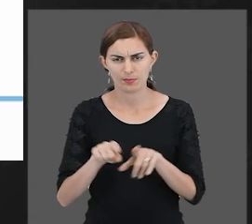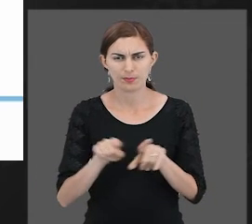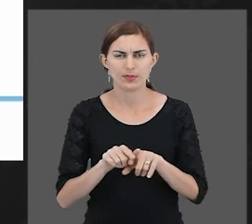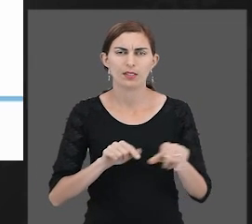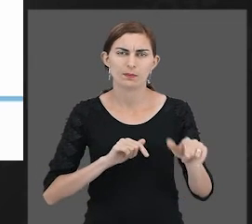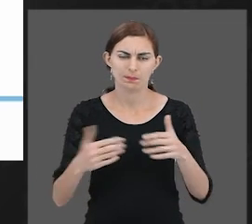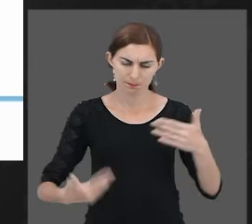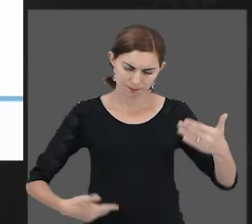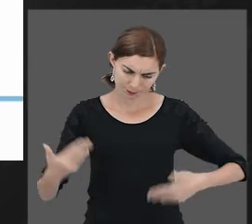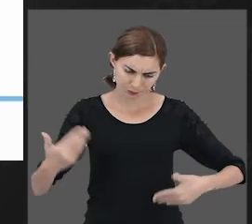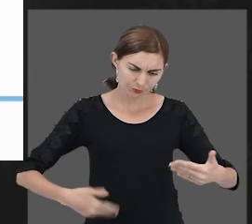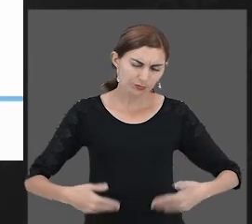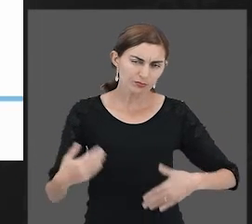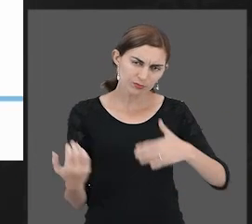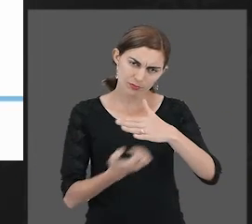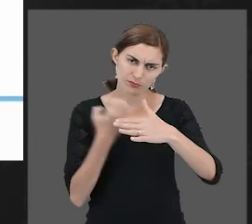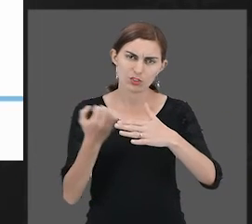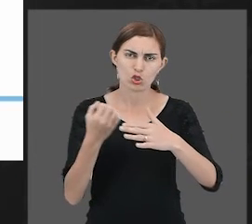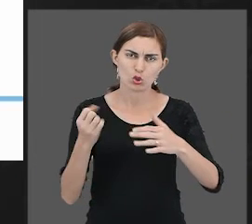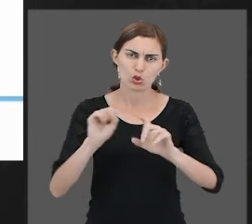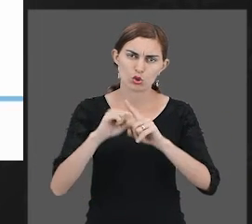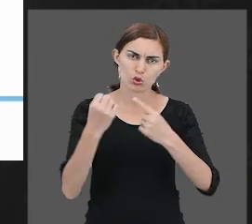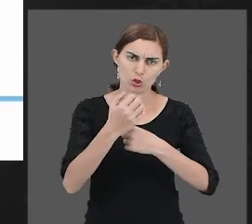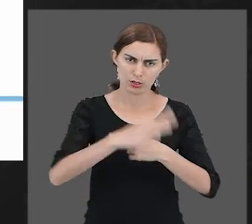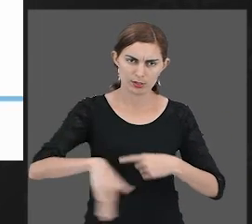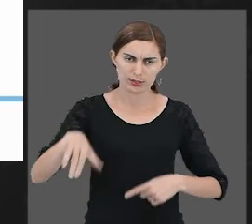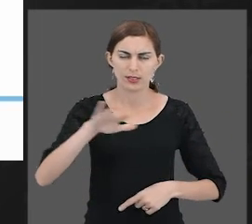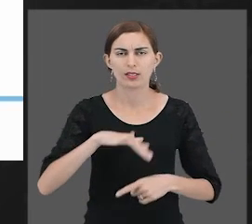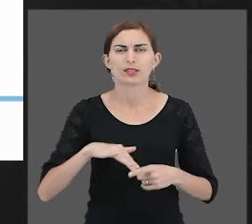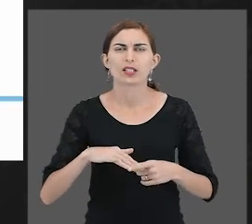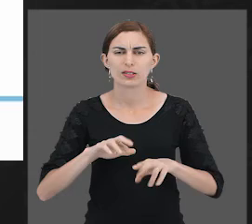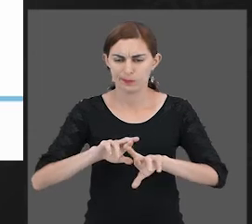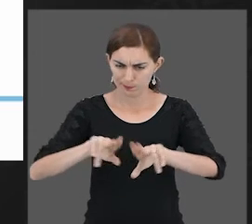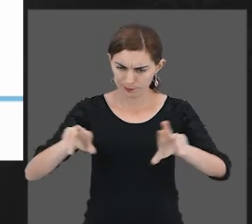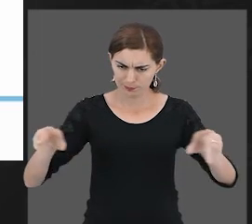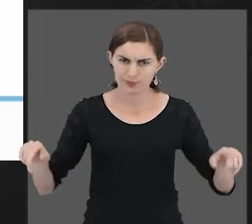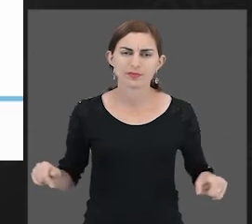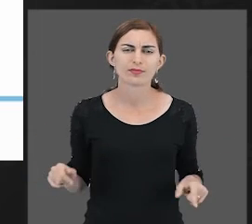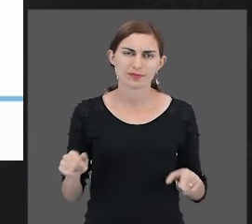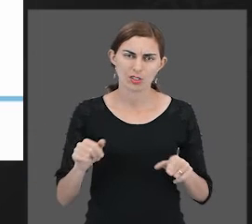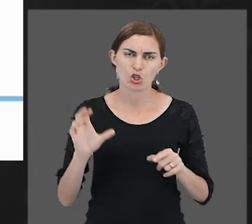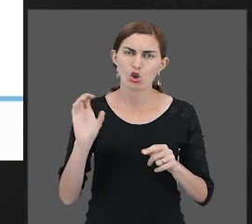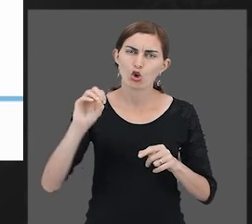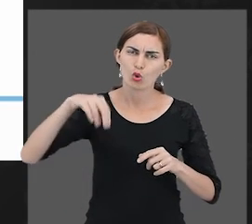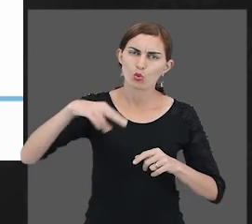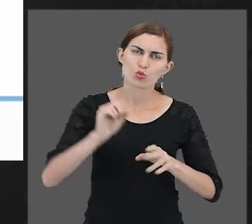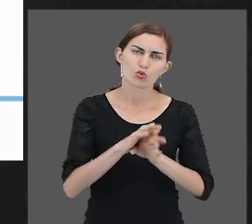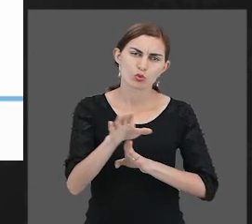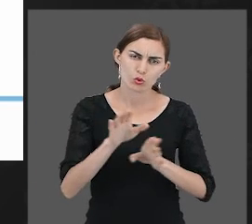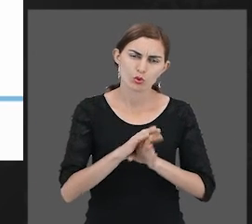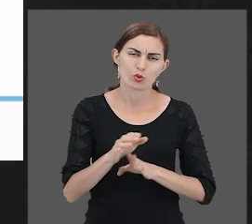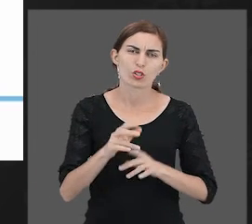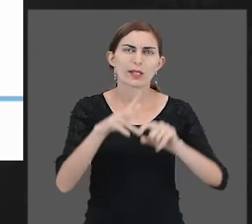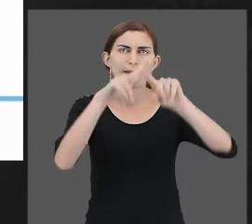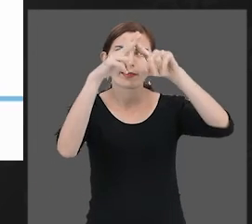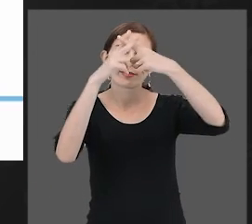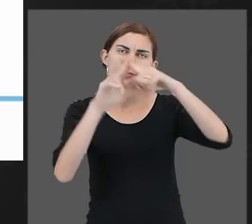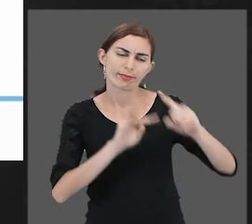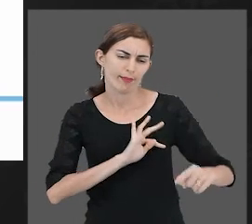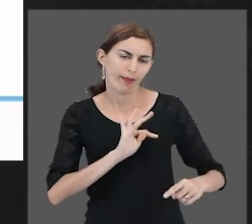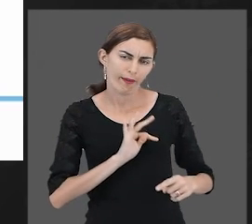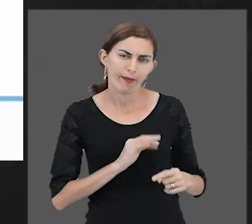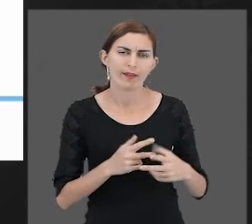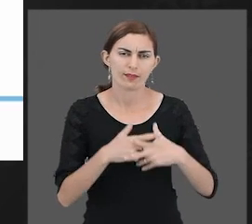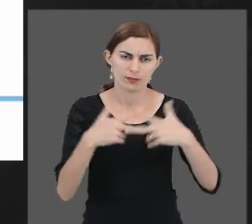ativa ou empregado de empresa pública ou de sociedade de economia mista por serviços prestados, inclusive consultoria, assistência técnica